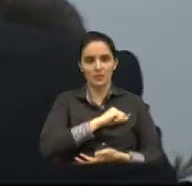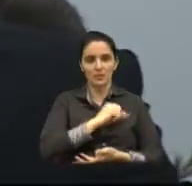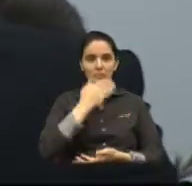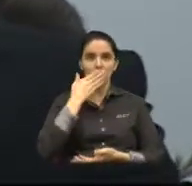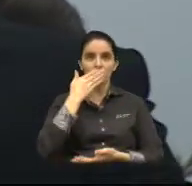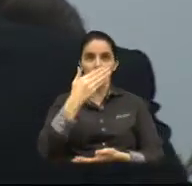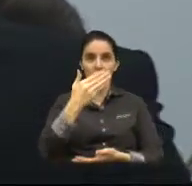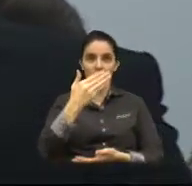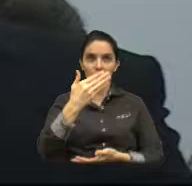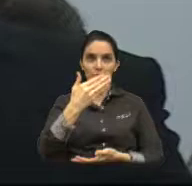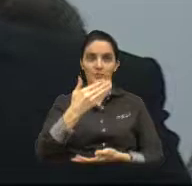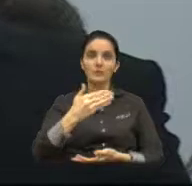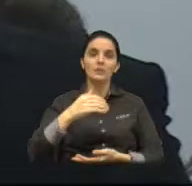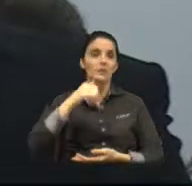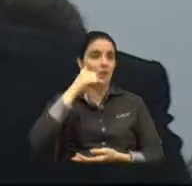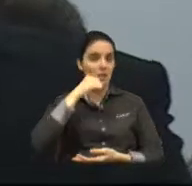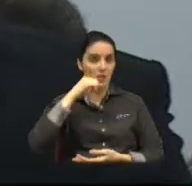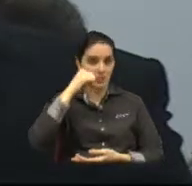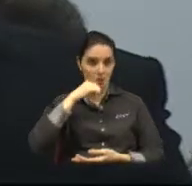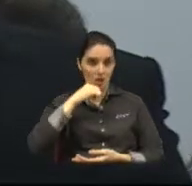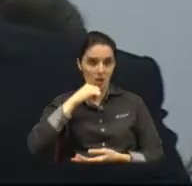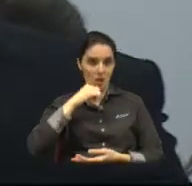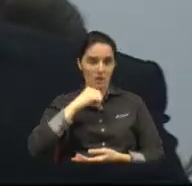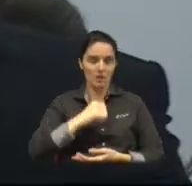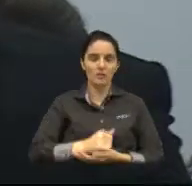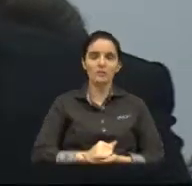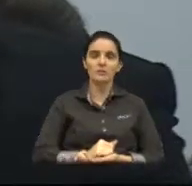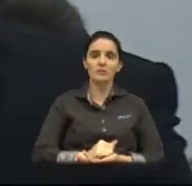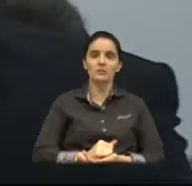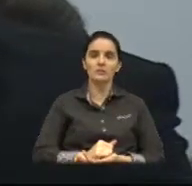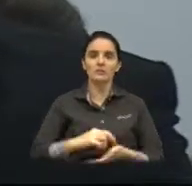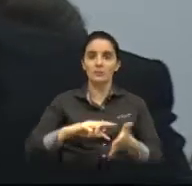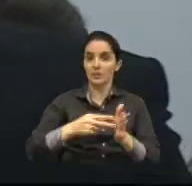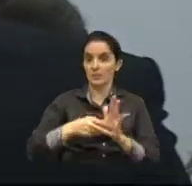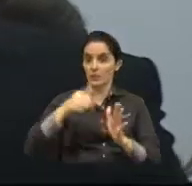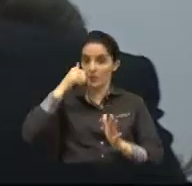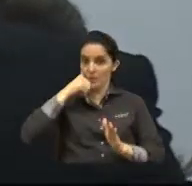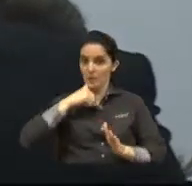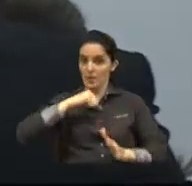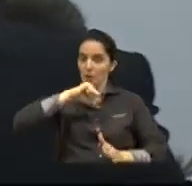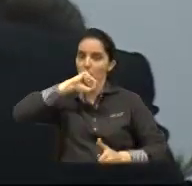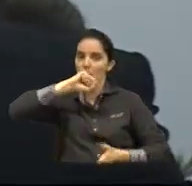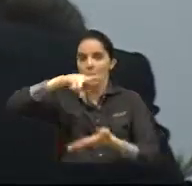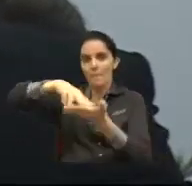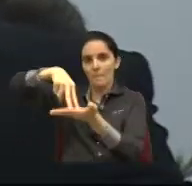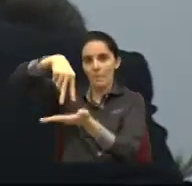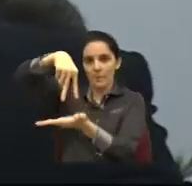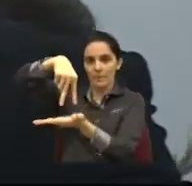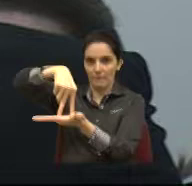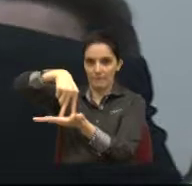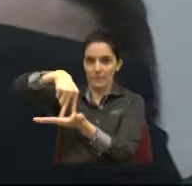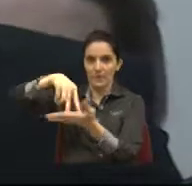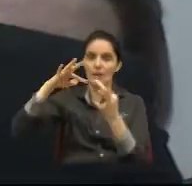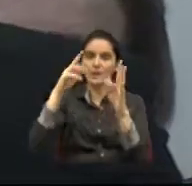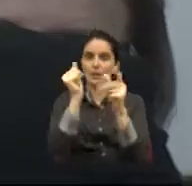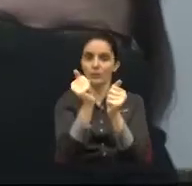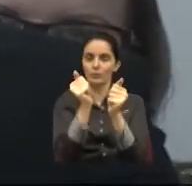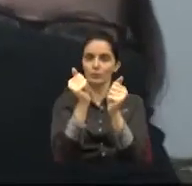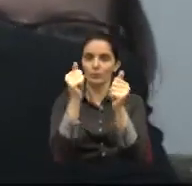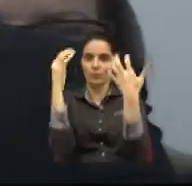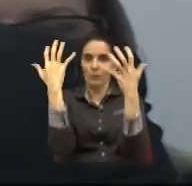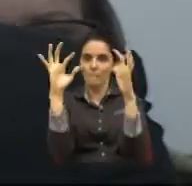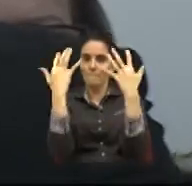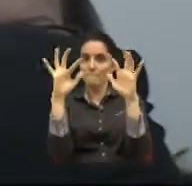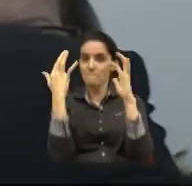que as mulheres, mães, se colocassem de pé e nós pudéssemos dar uma salva de palmas a todas as